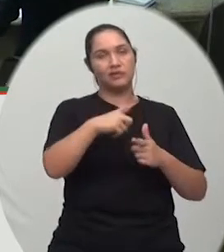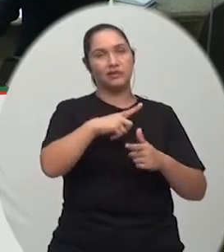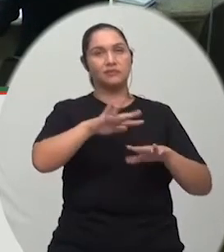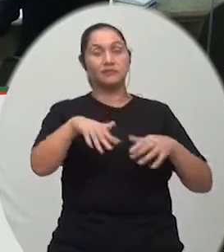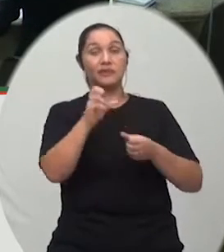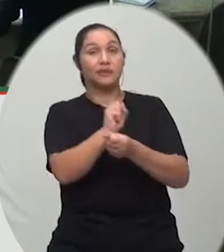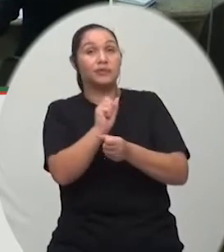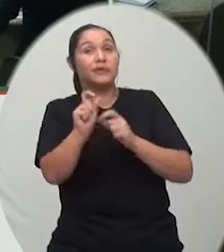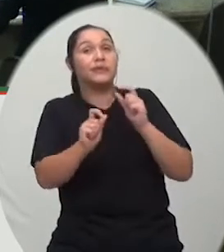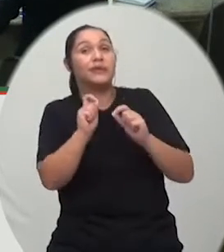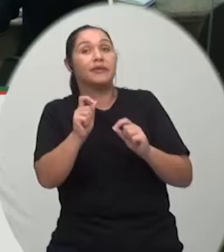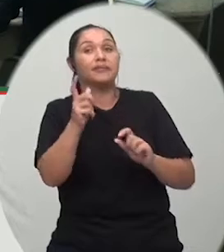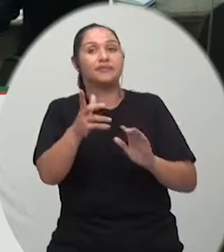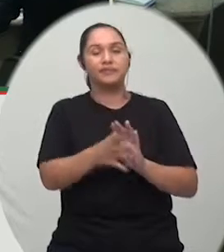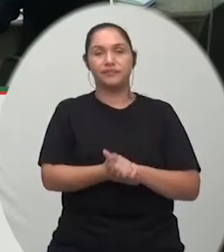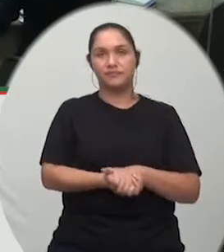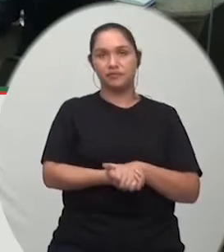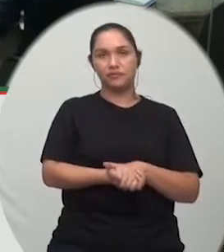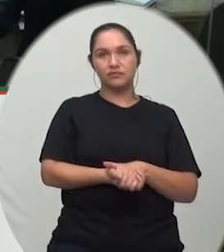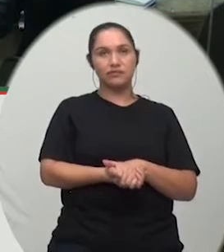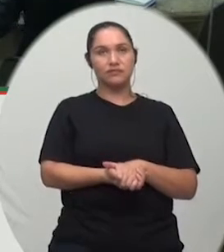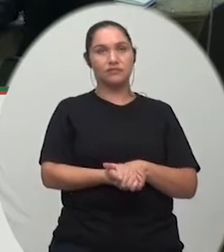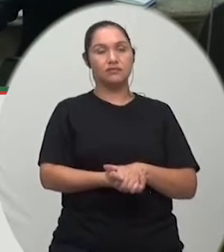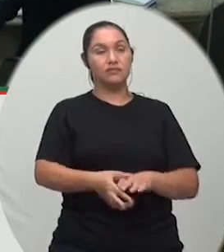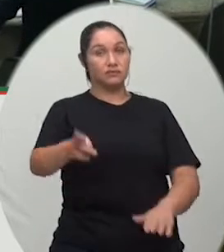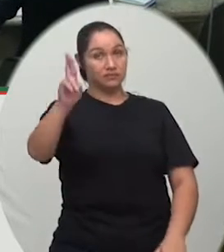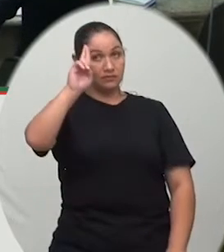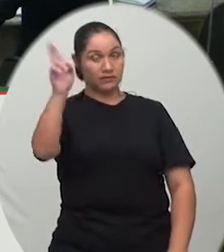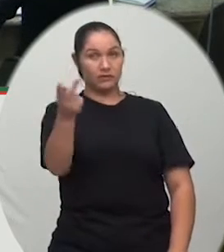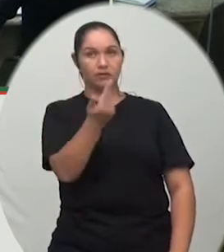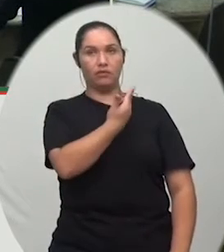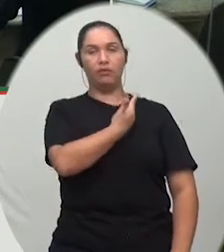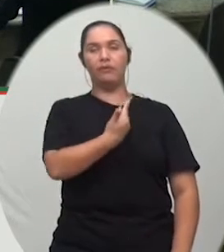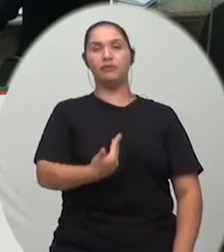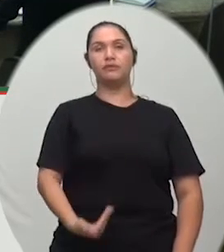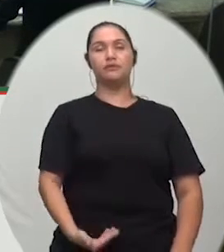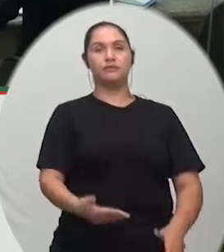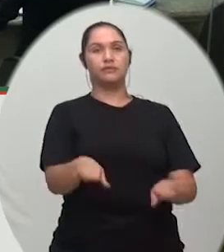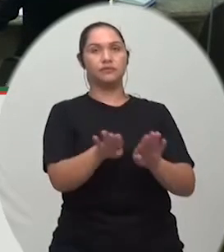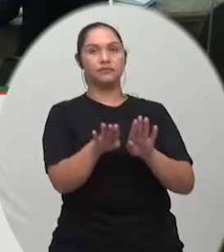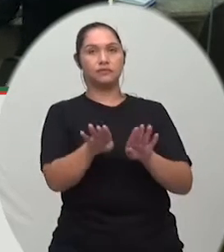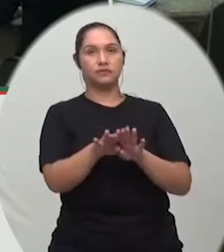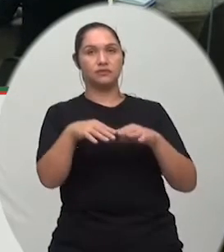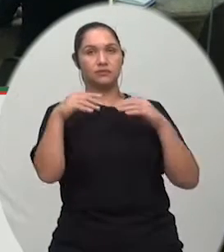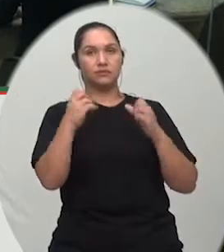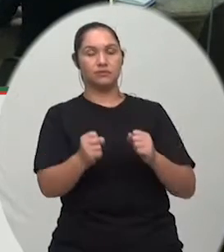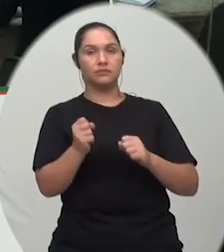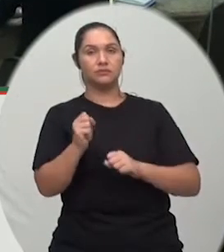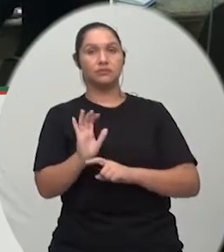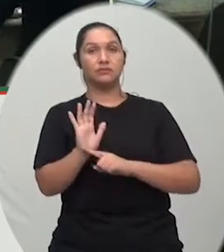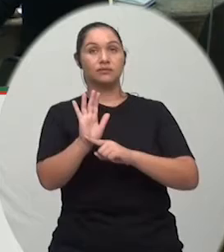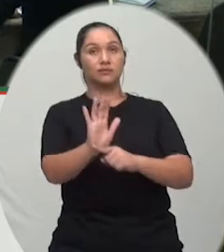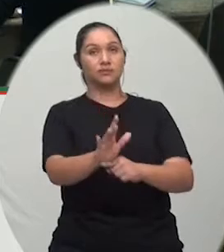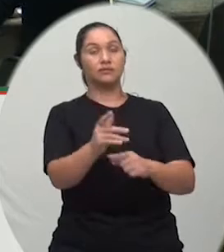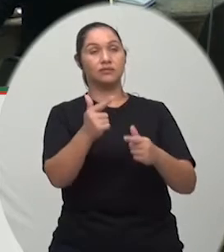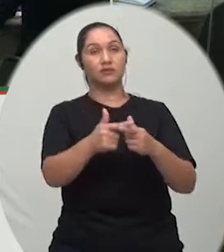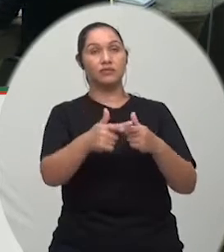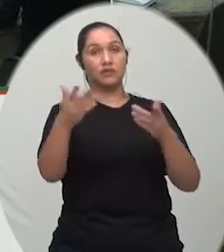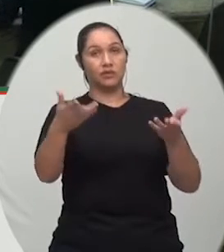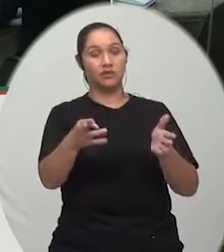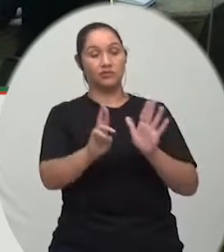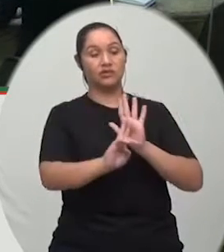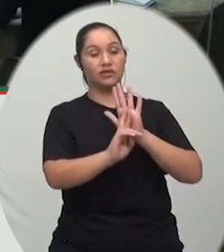que o líder de governo também nos faça a sua parte, representando o governo nessa